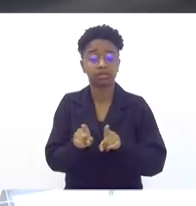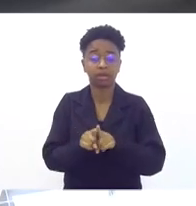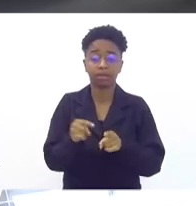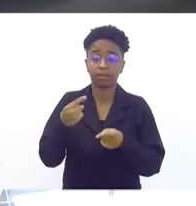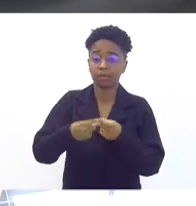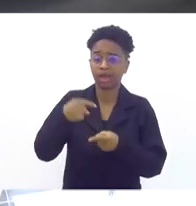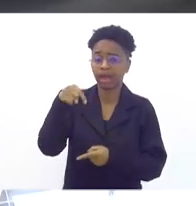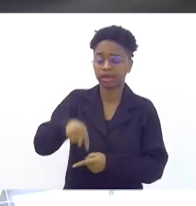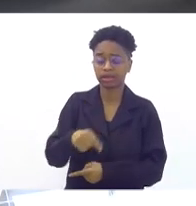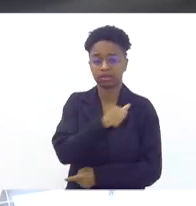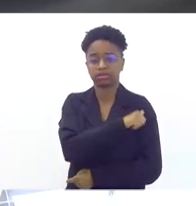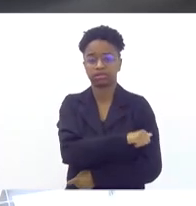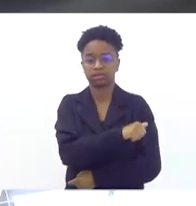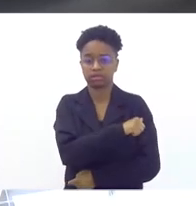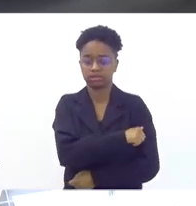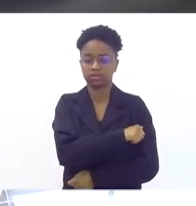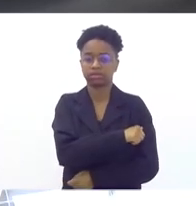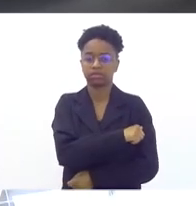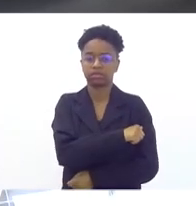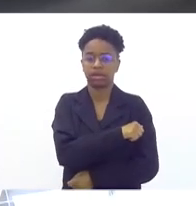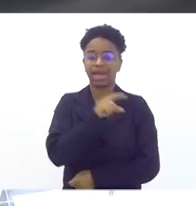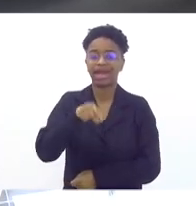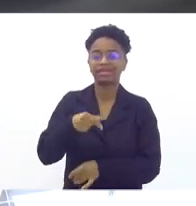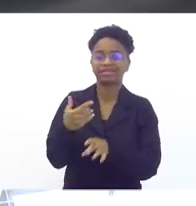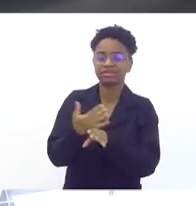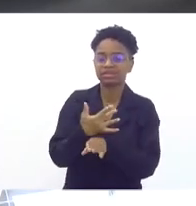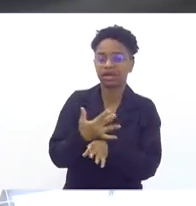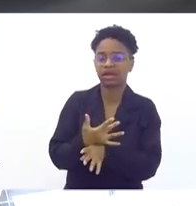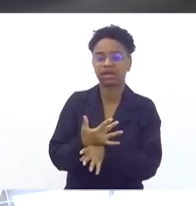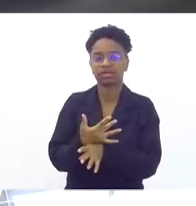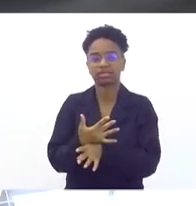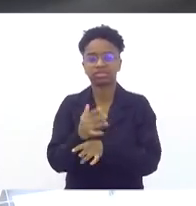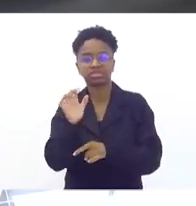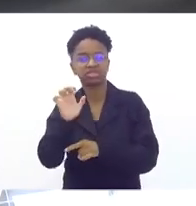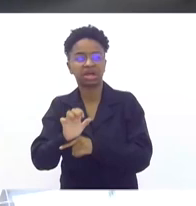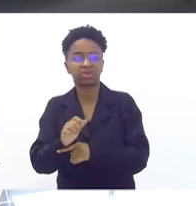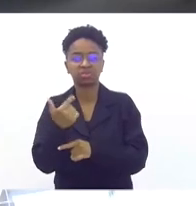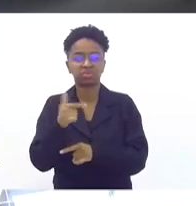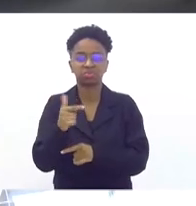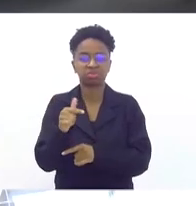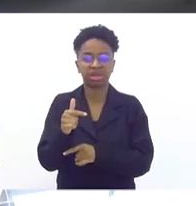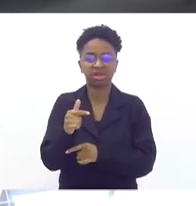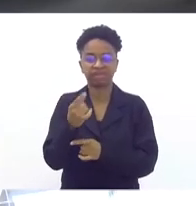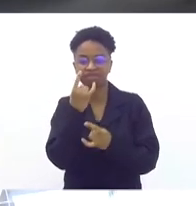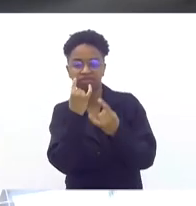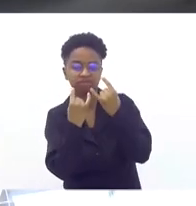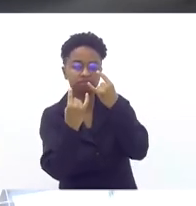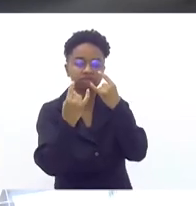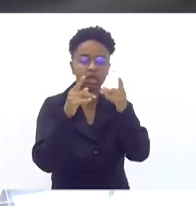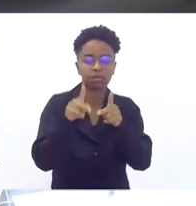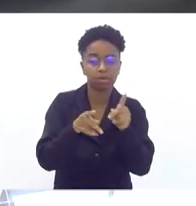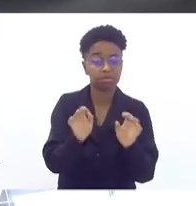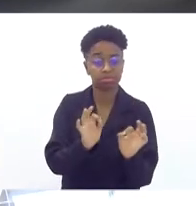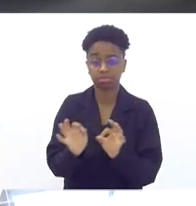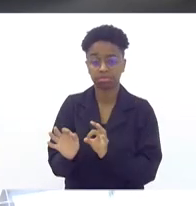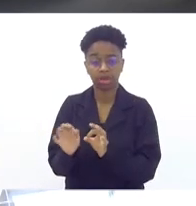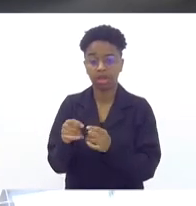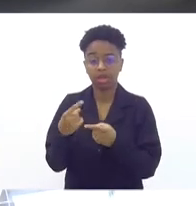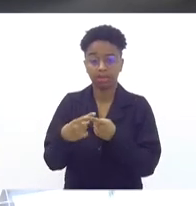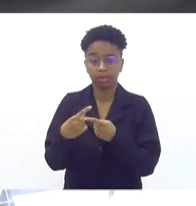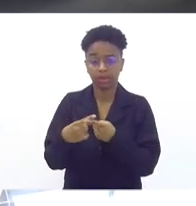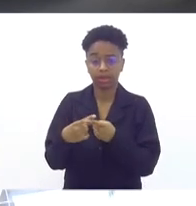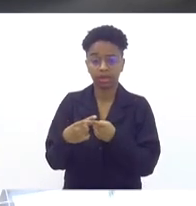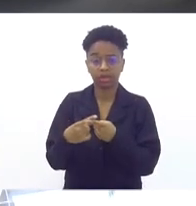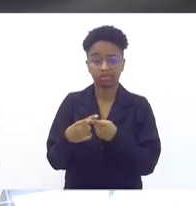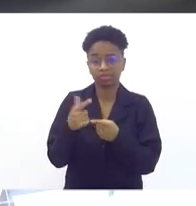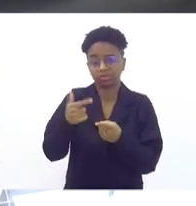a cidade do Rio de Janeiro Estado do Rio de Janeiro passou a ser uma cidade um estado que não atrai mais a população o investidor e